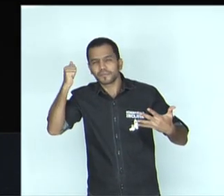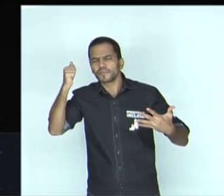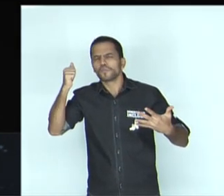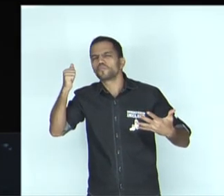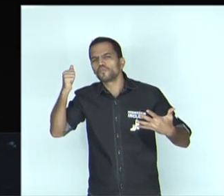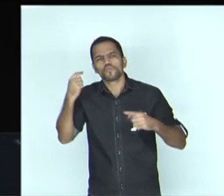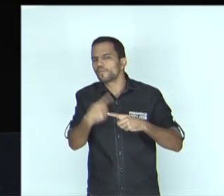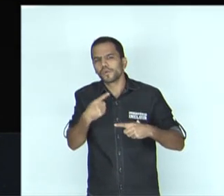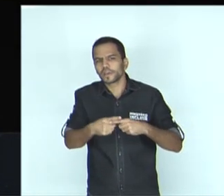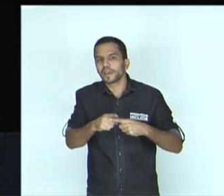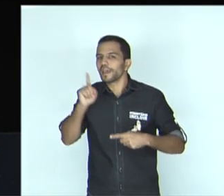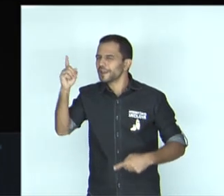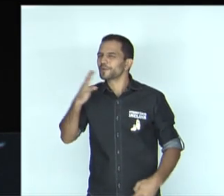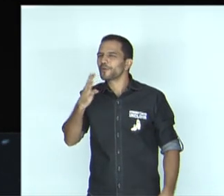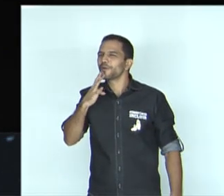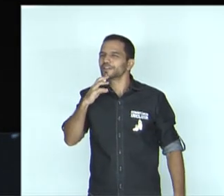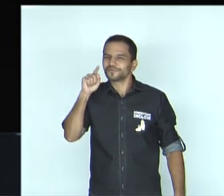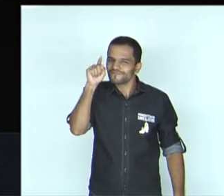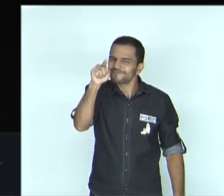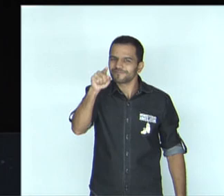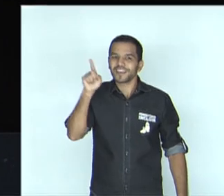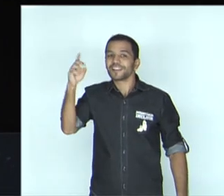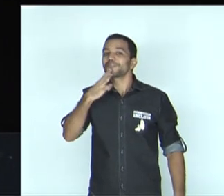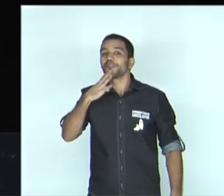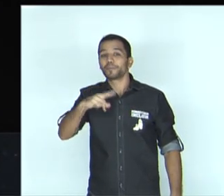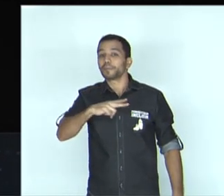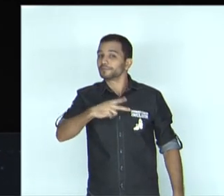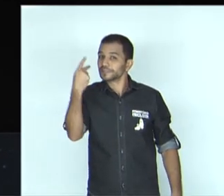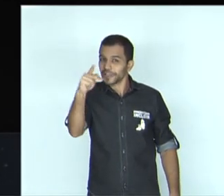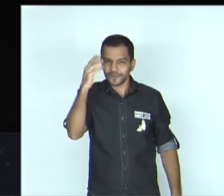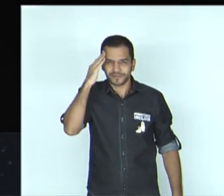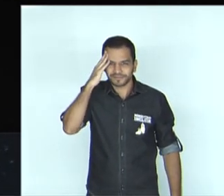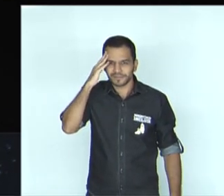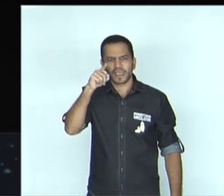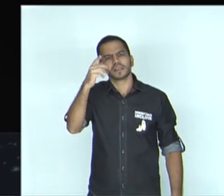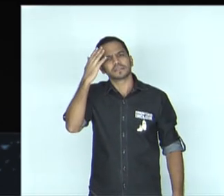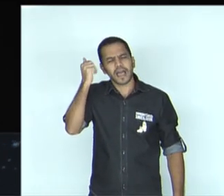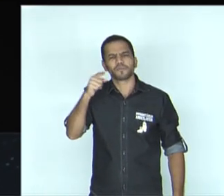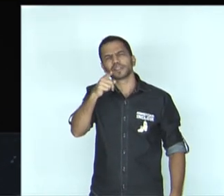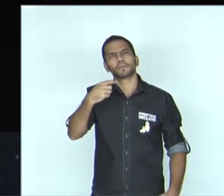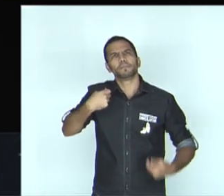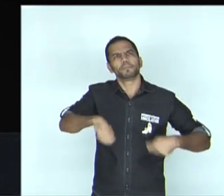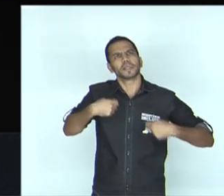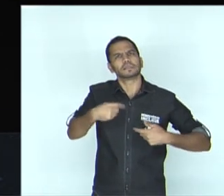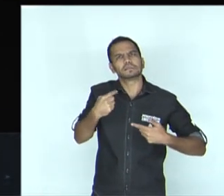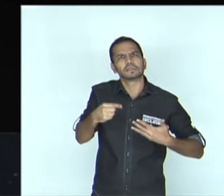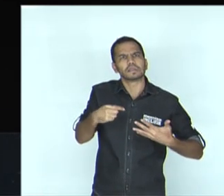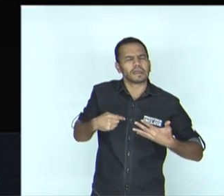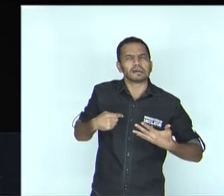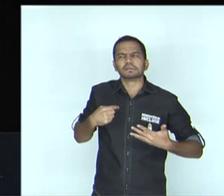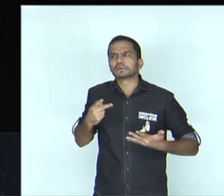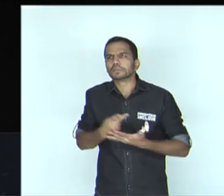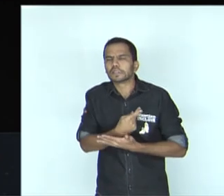Ele sabe o detalhe da necessidade que dentro de você é gerada por uma situação. Alguns têm um